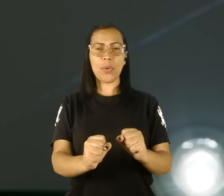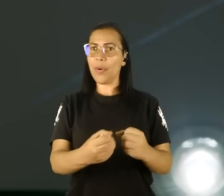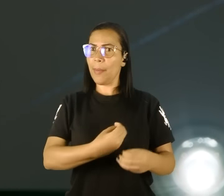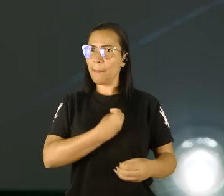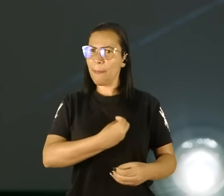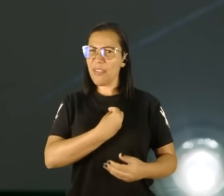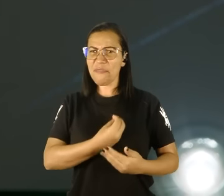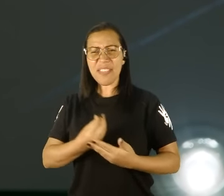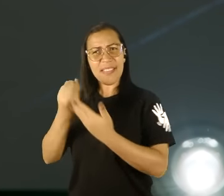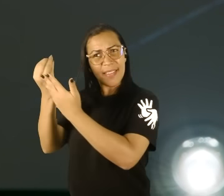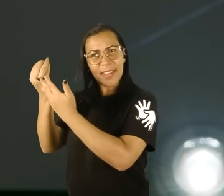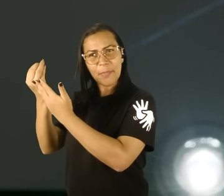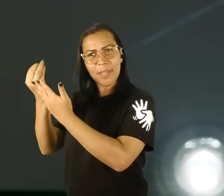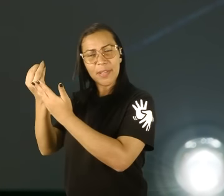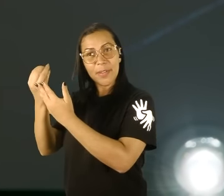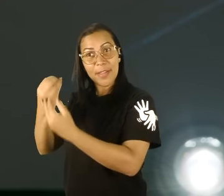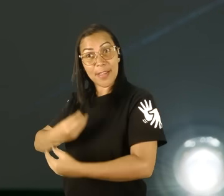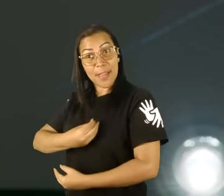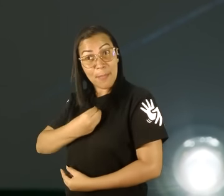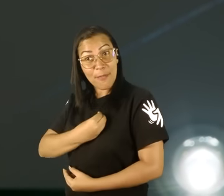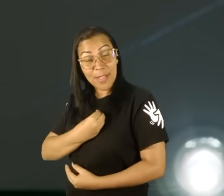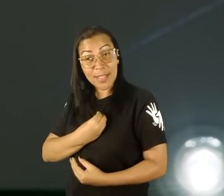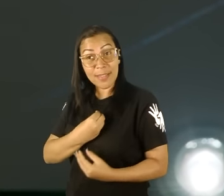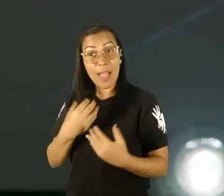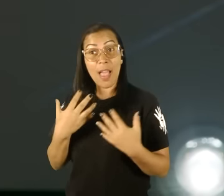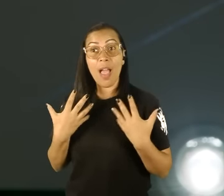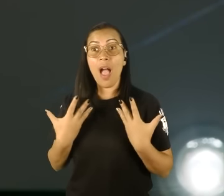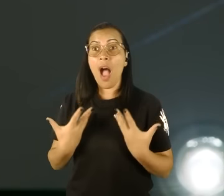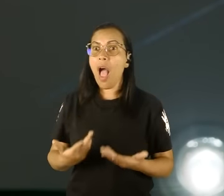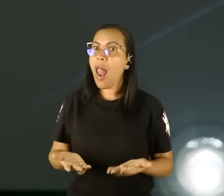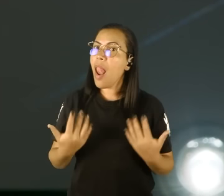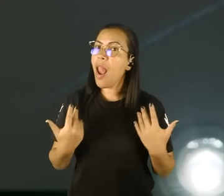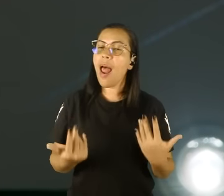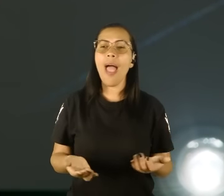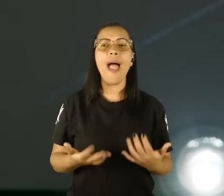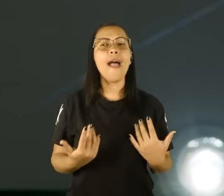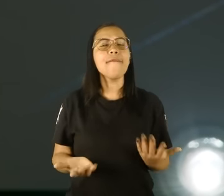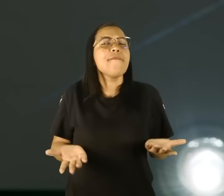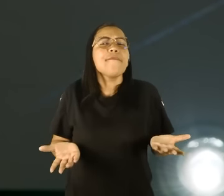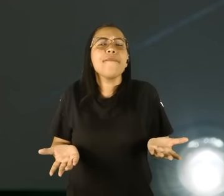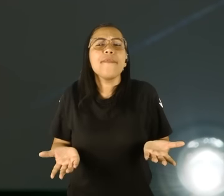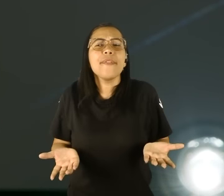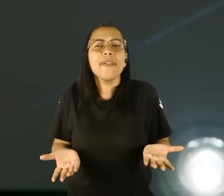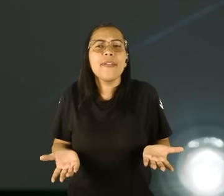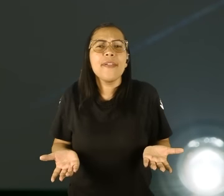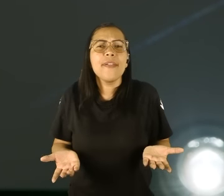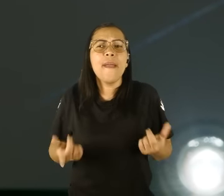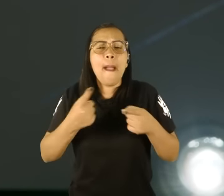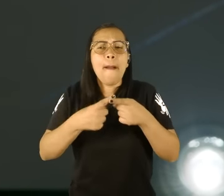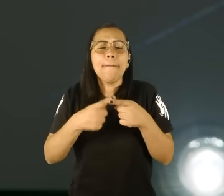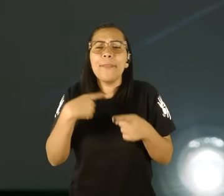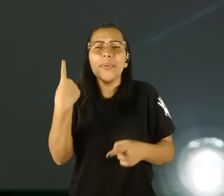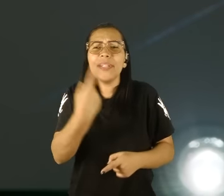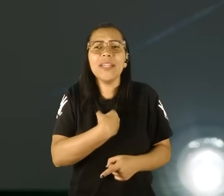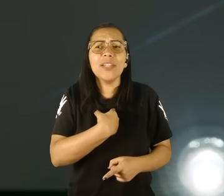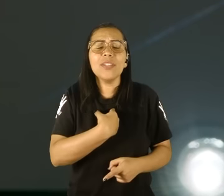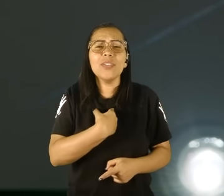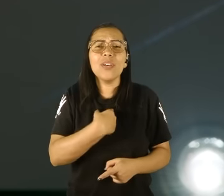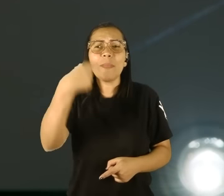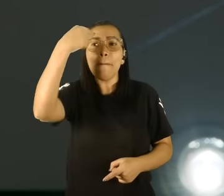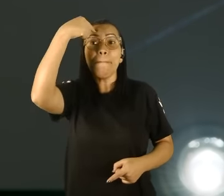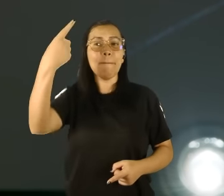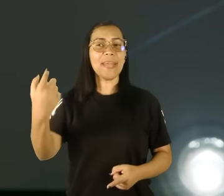tão desconfortável a minha vida, minha família, meu trabalho. Talvez tudo que você